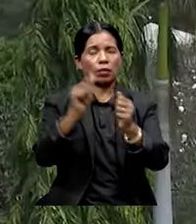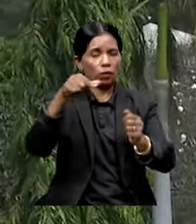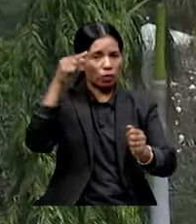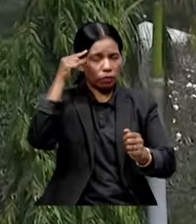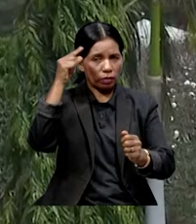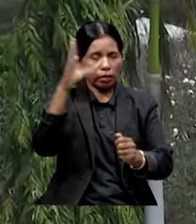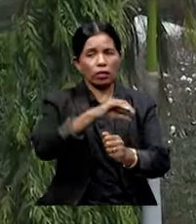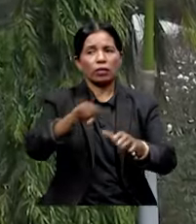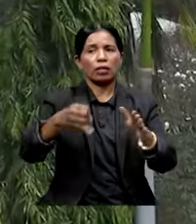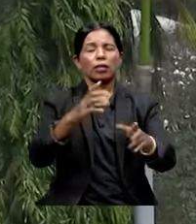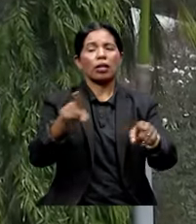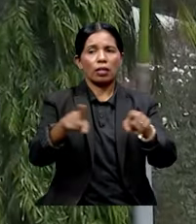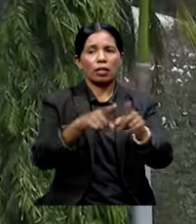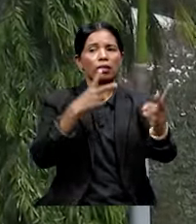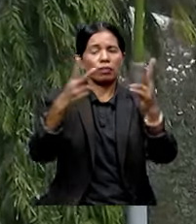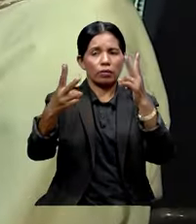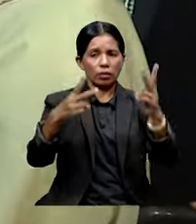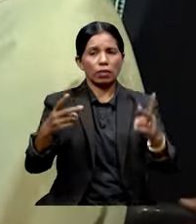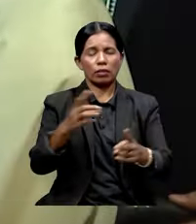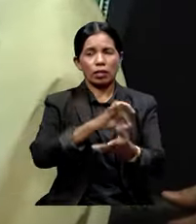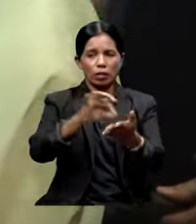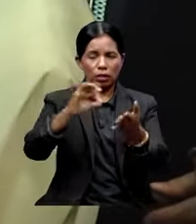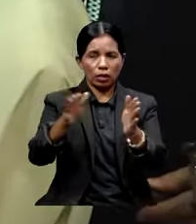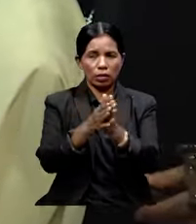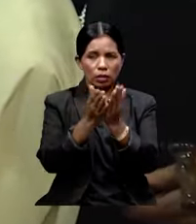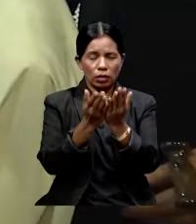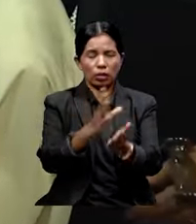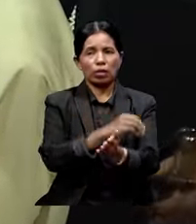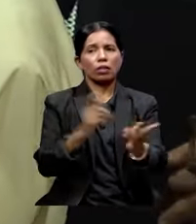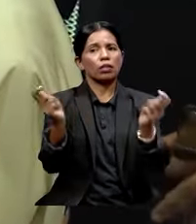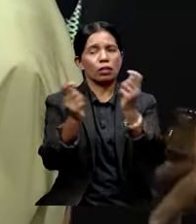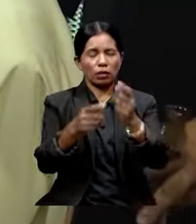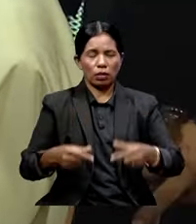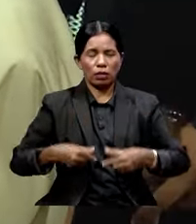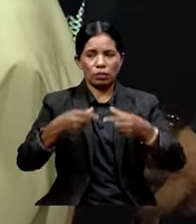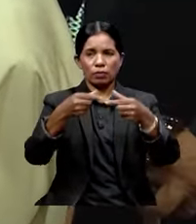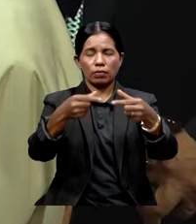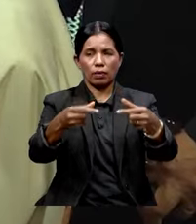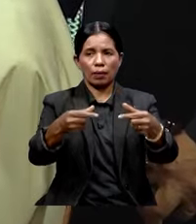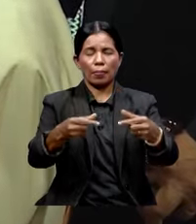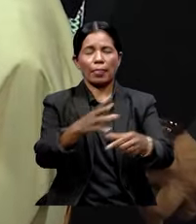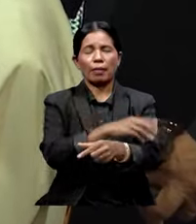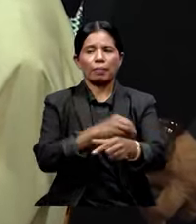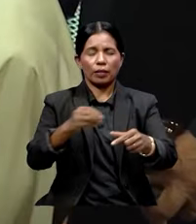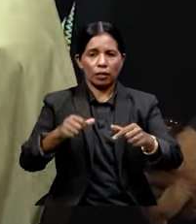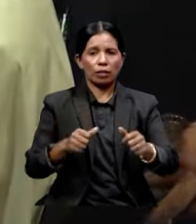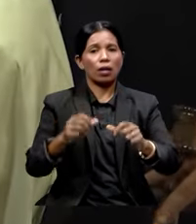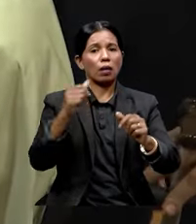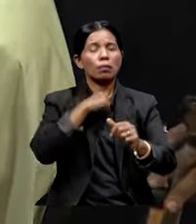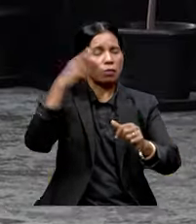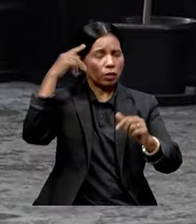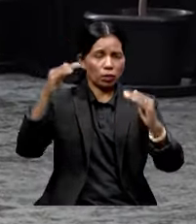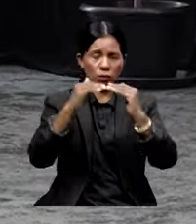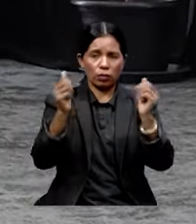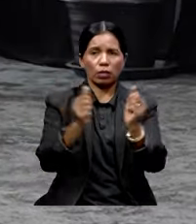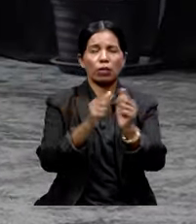governador-geral, há nessa visita protocolar, onde assina livro de honra no troca presente. A foi ainda, né? Pontífice continua lá o encontro com a autoridade russa